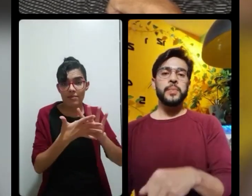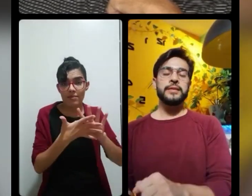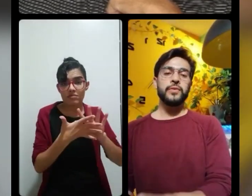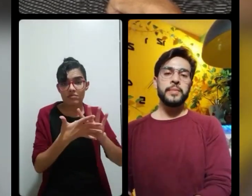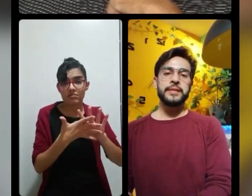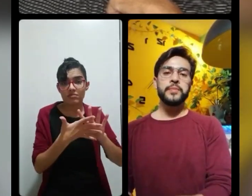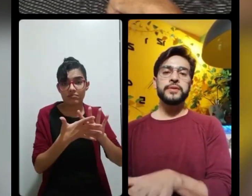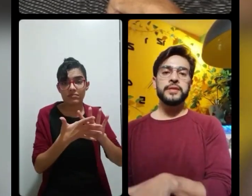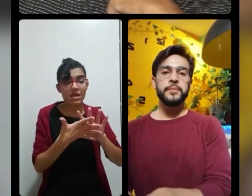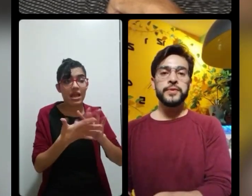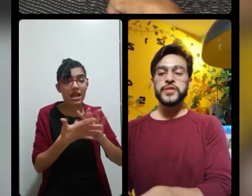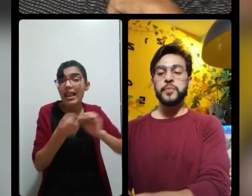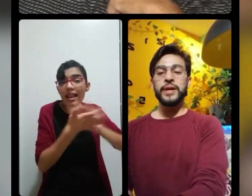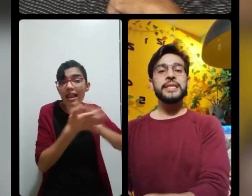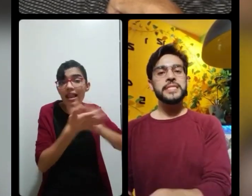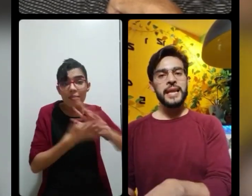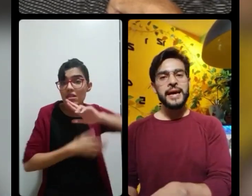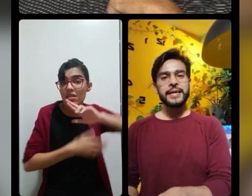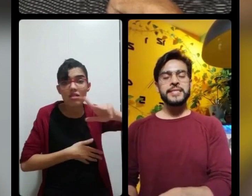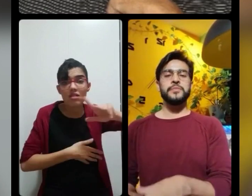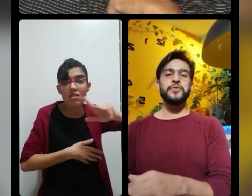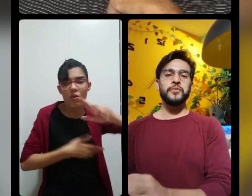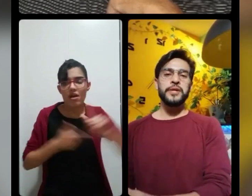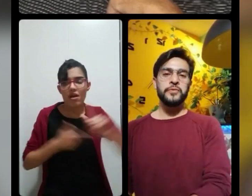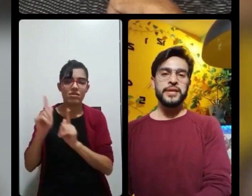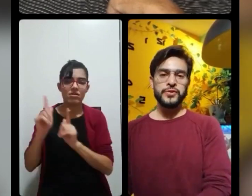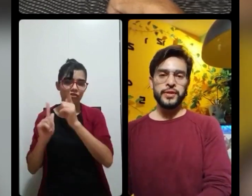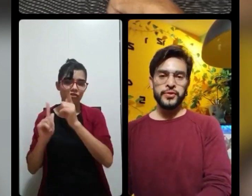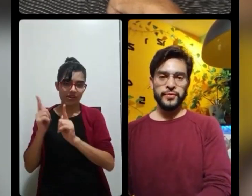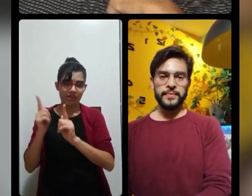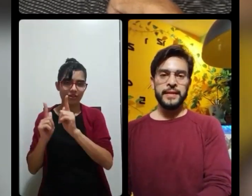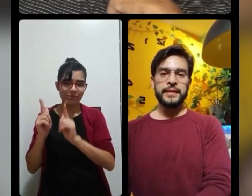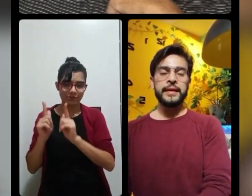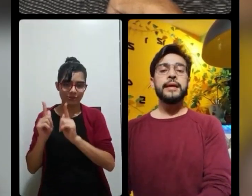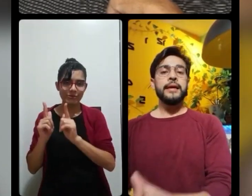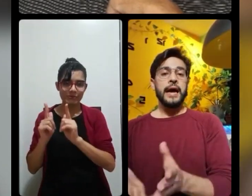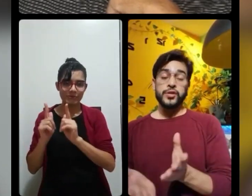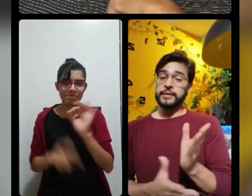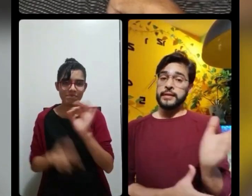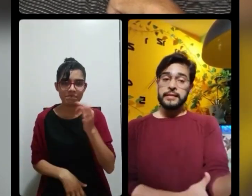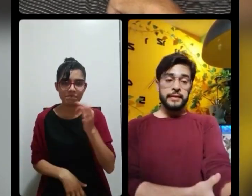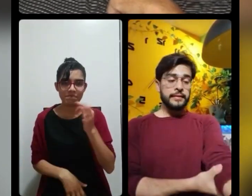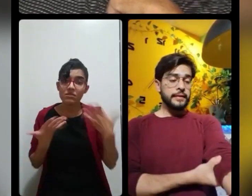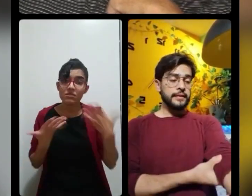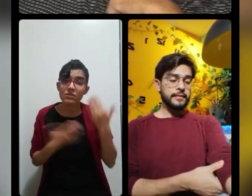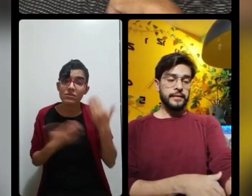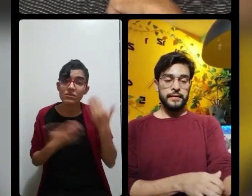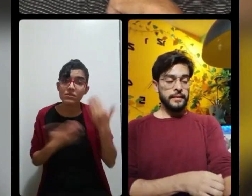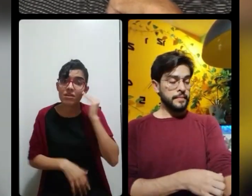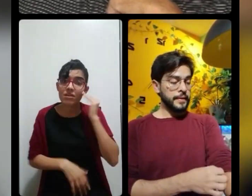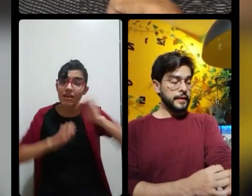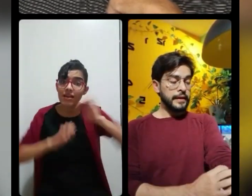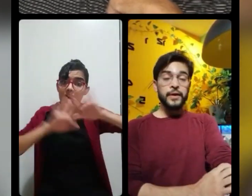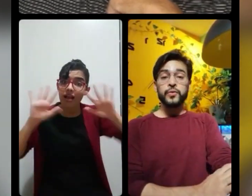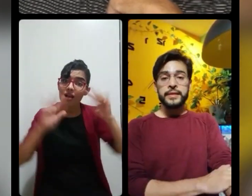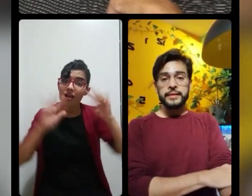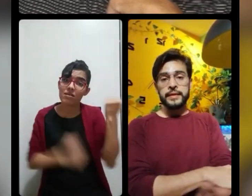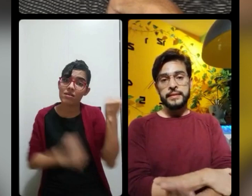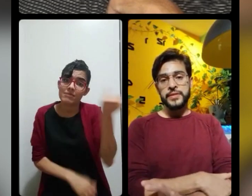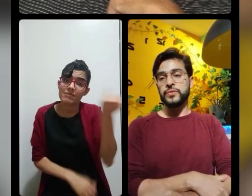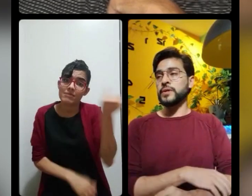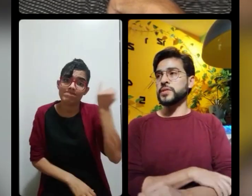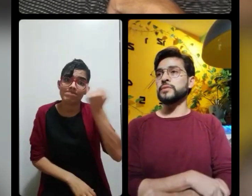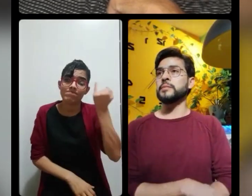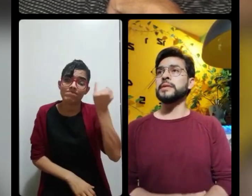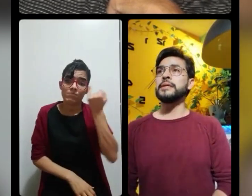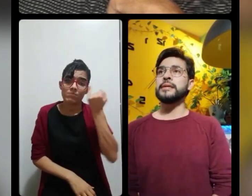se torna particularmente importante por isso, porque ele esclarece muito bem o que é gesto, né? A gente tem que entender, pela anacronia